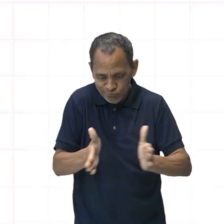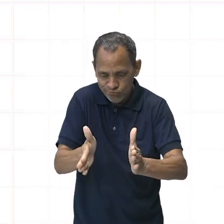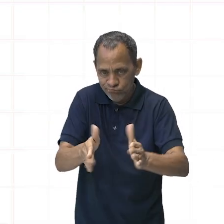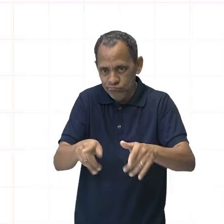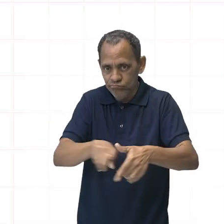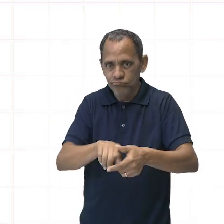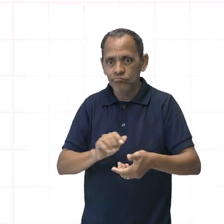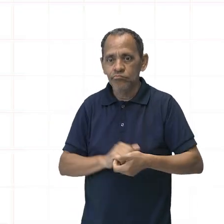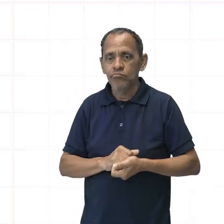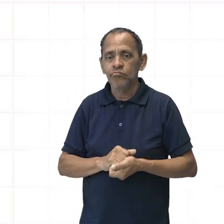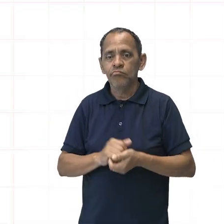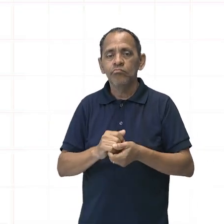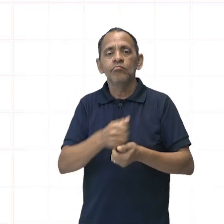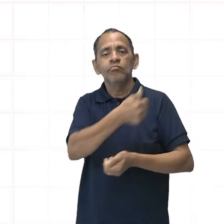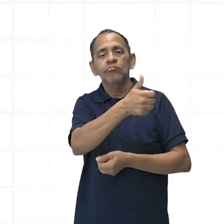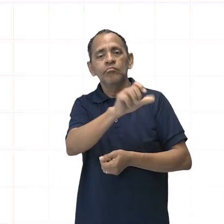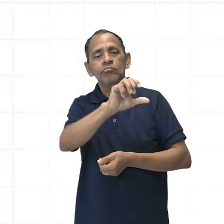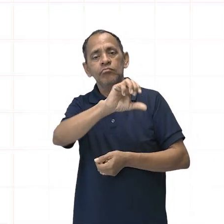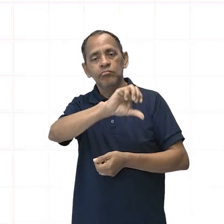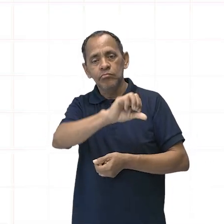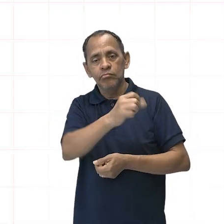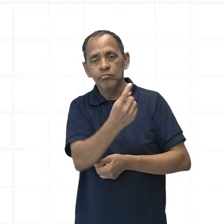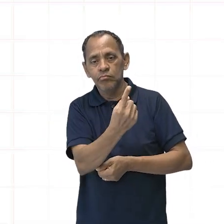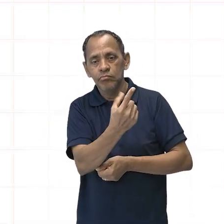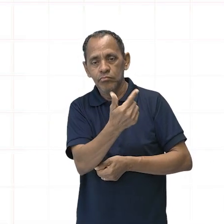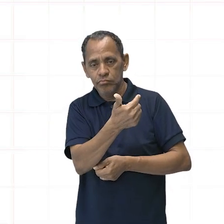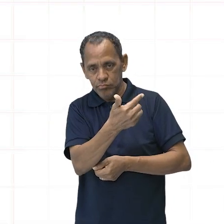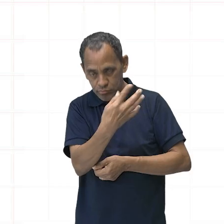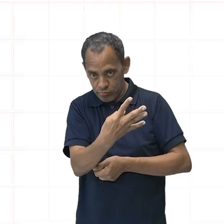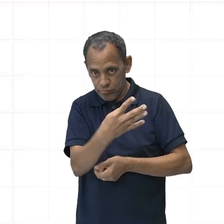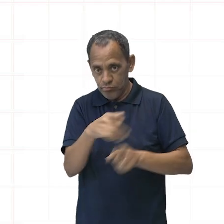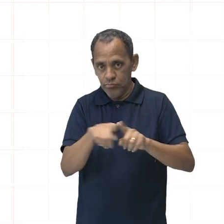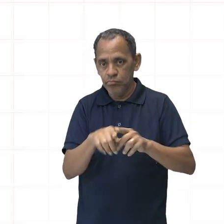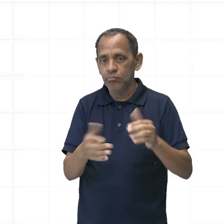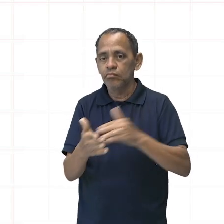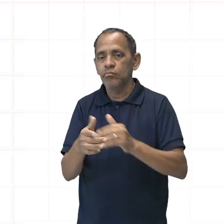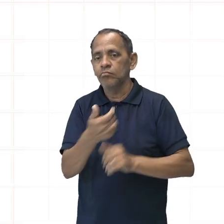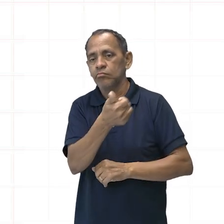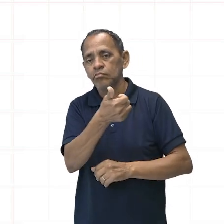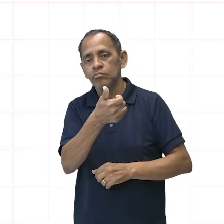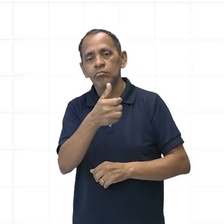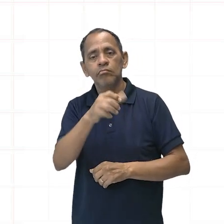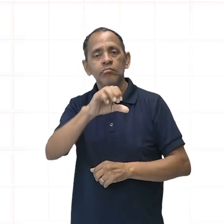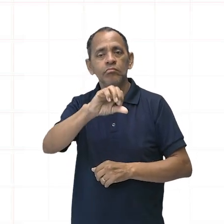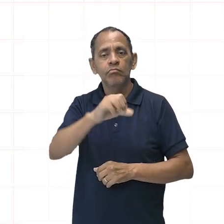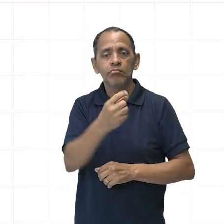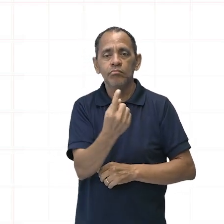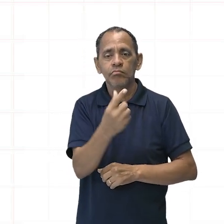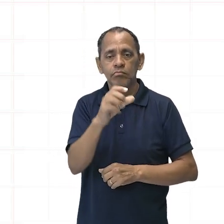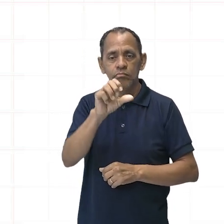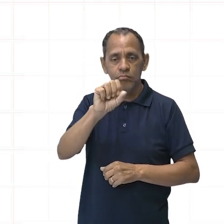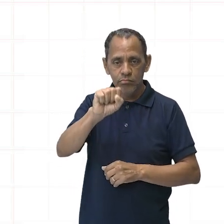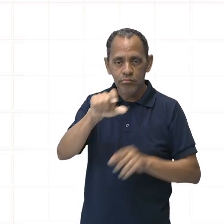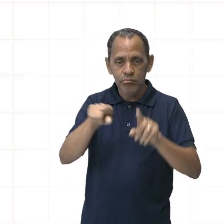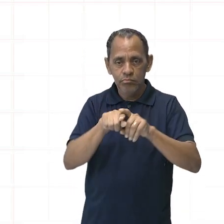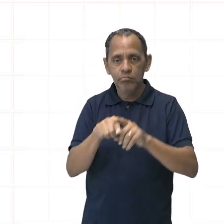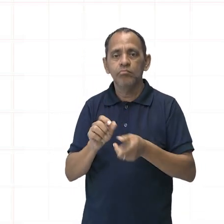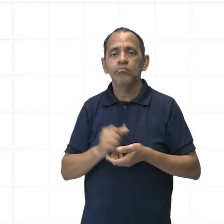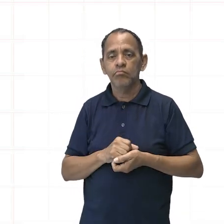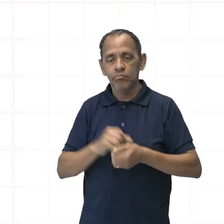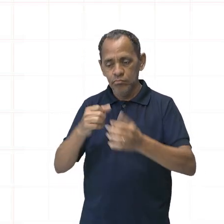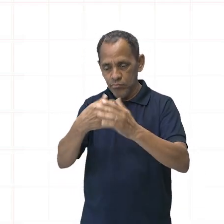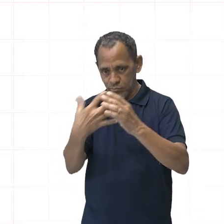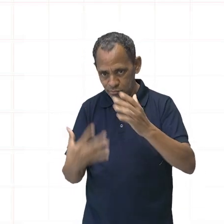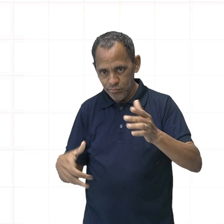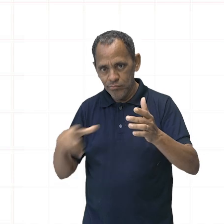acontece entre 1914 e 1918, caracterizada pelo impasse nas frentes de